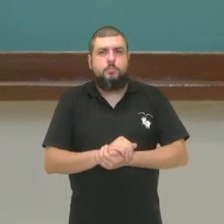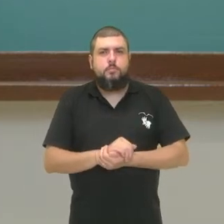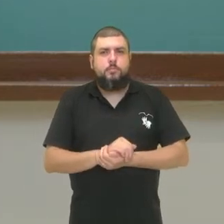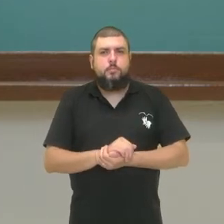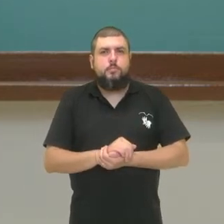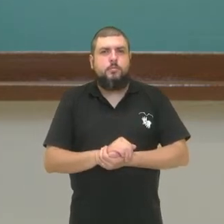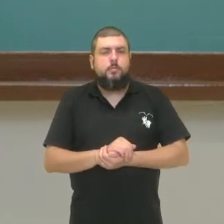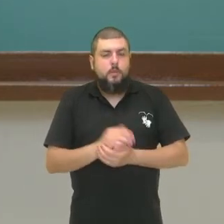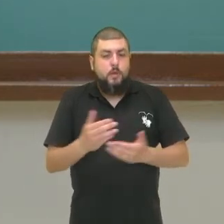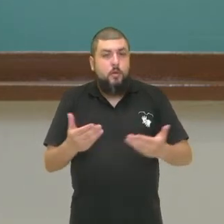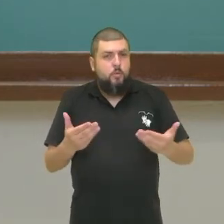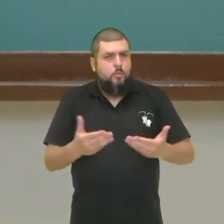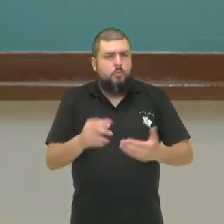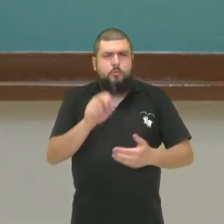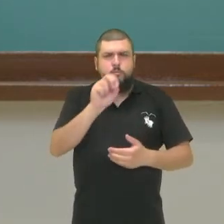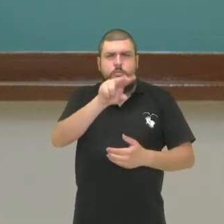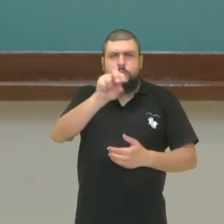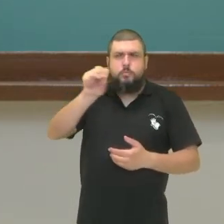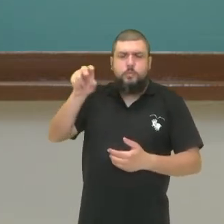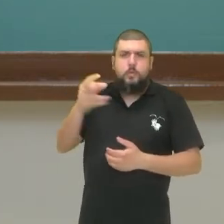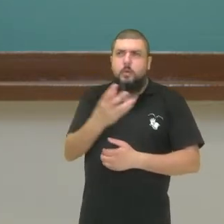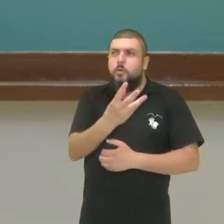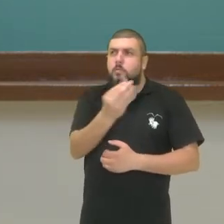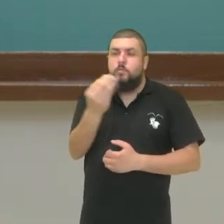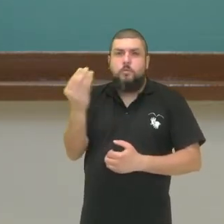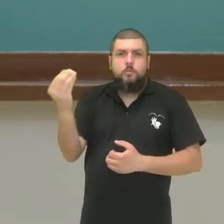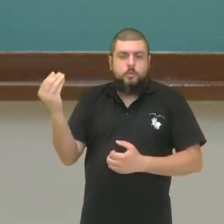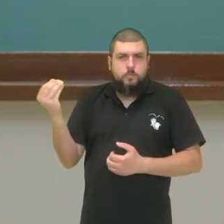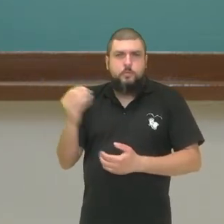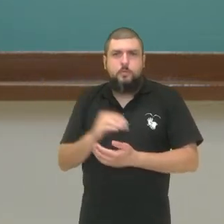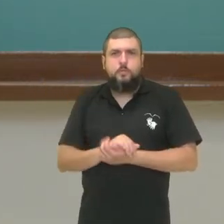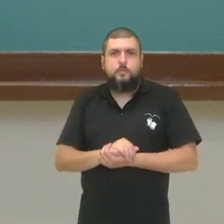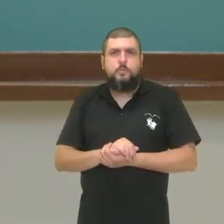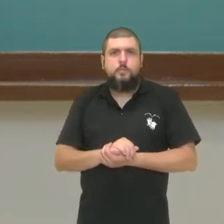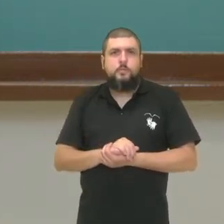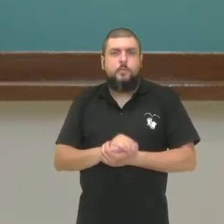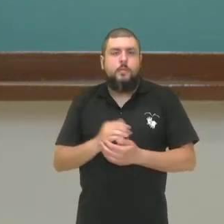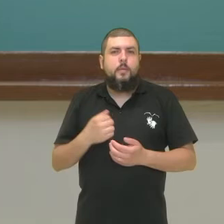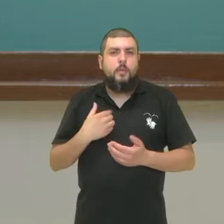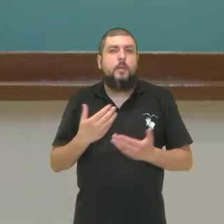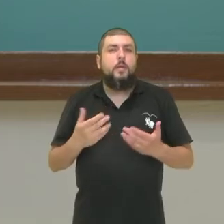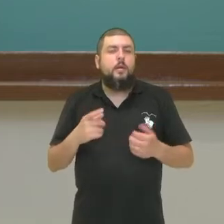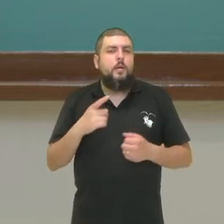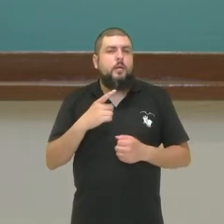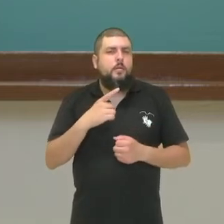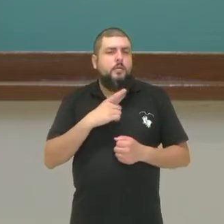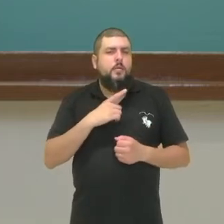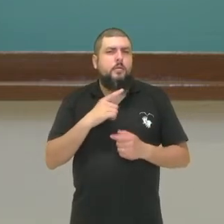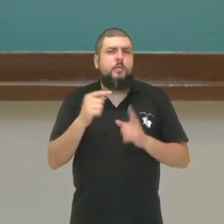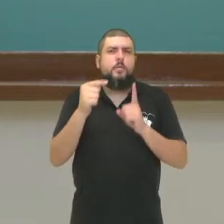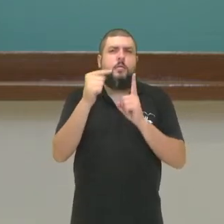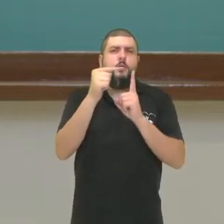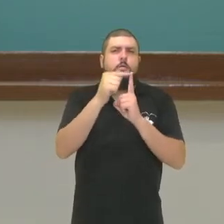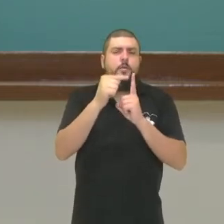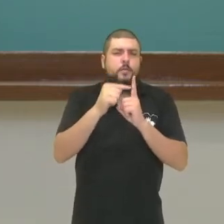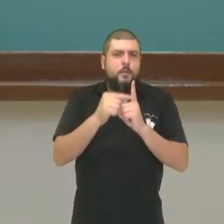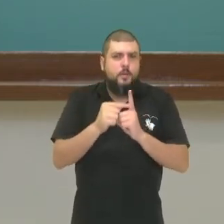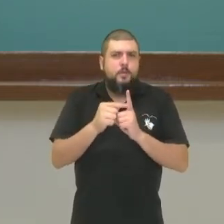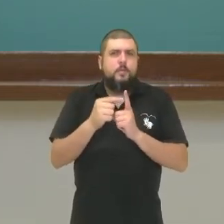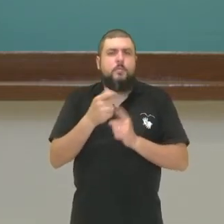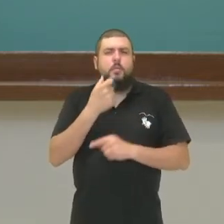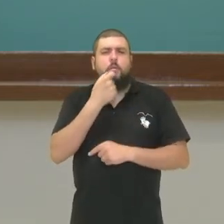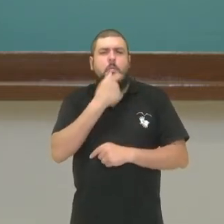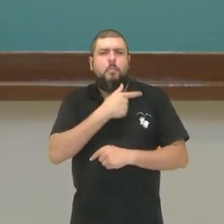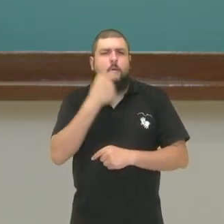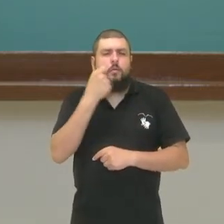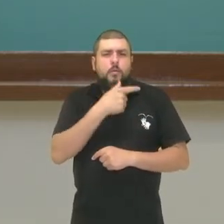popular atualmente. Os stand-ups hoje estão em alta, Existem vários tipos de stand-ups que